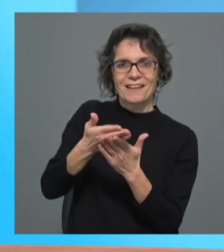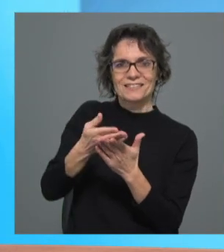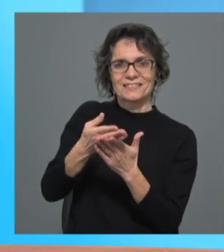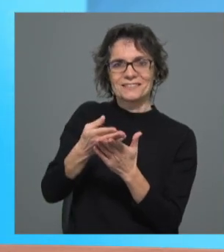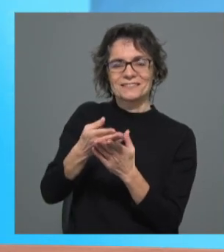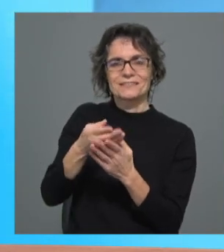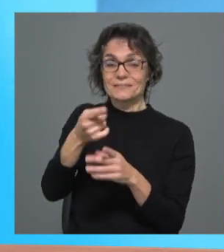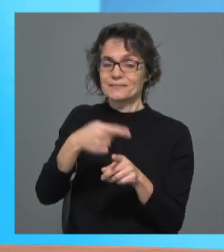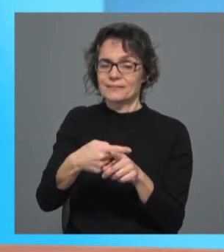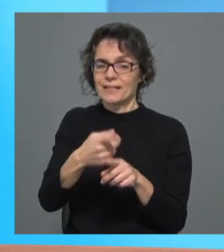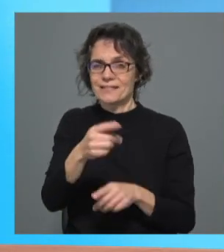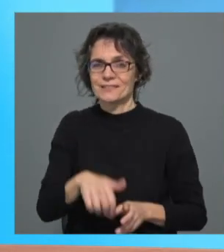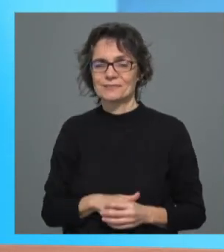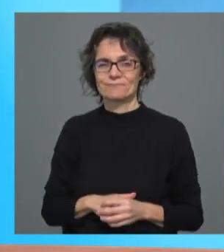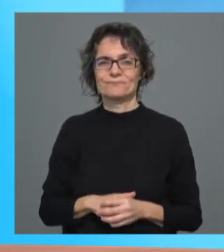E depois